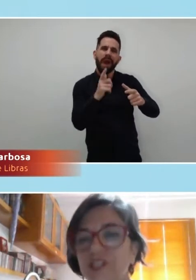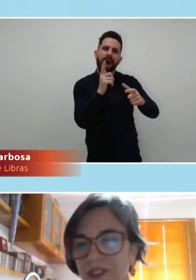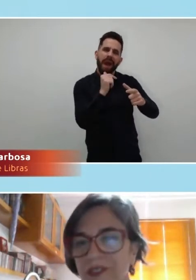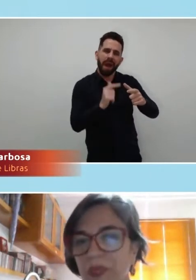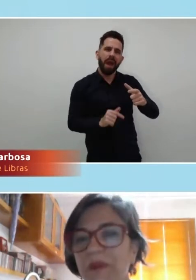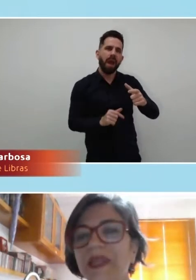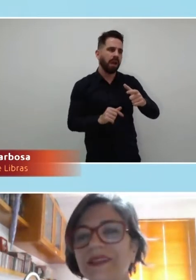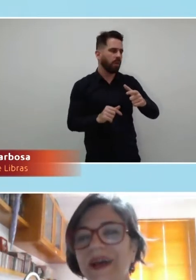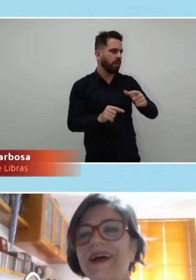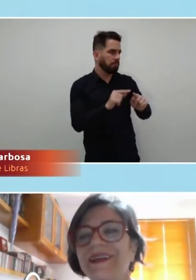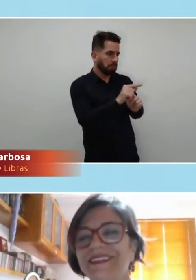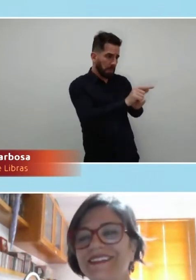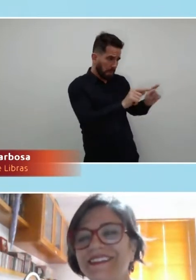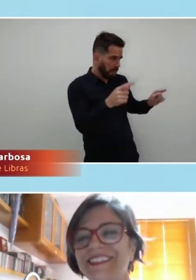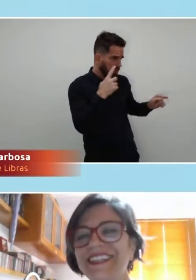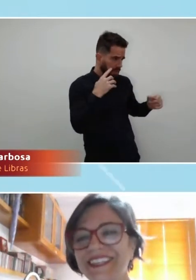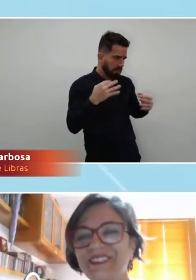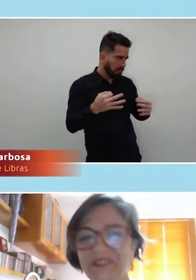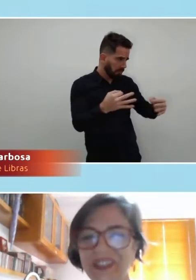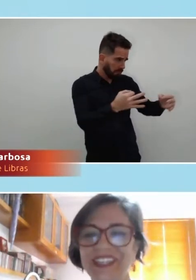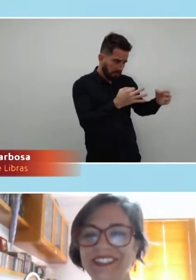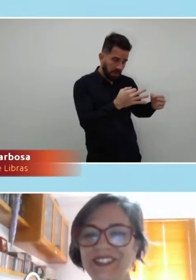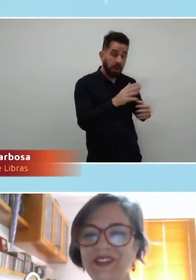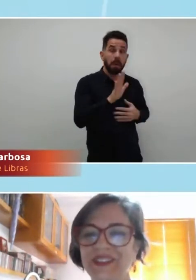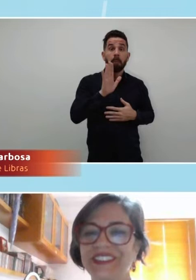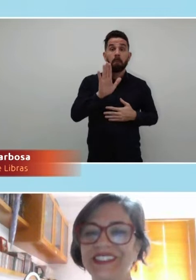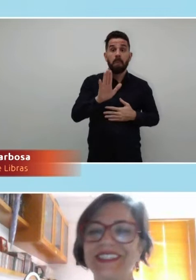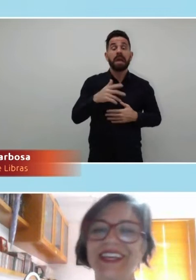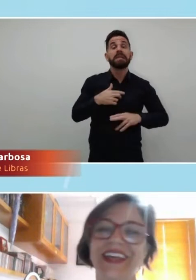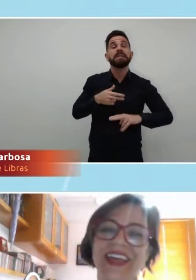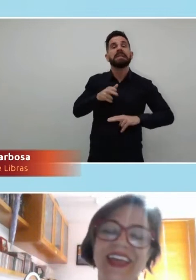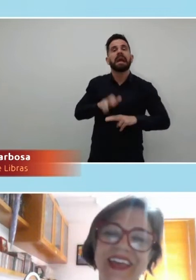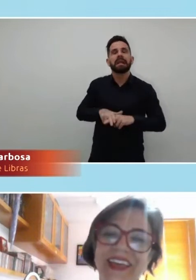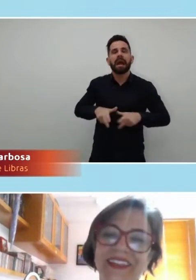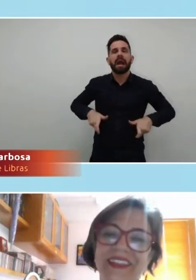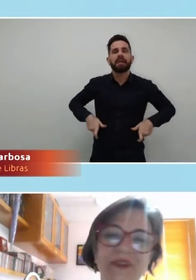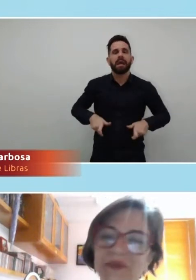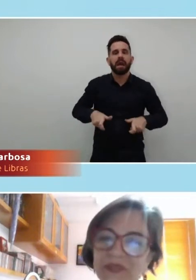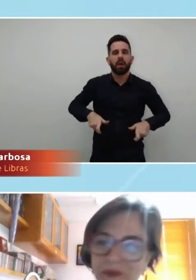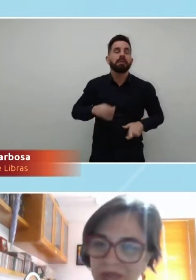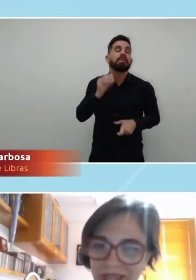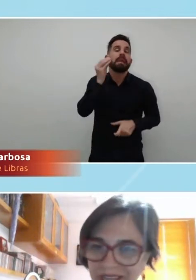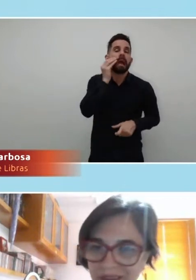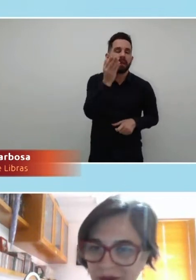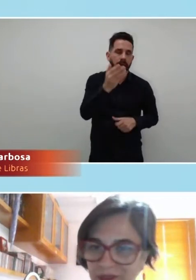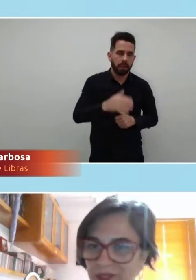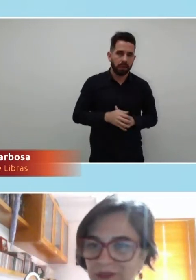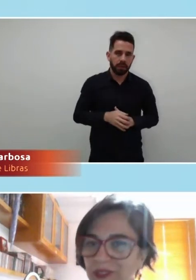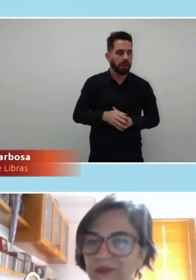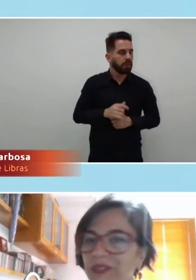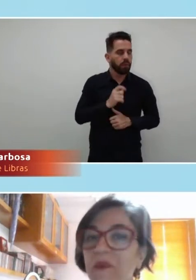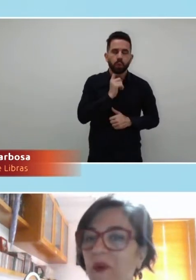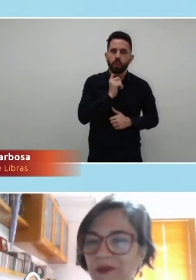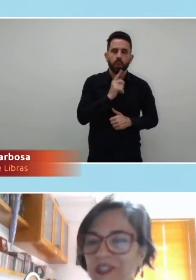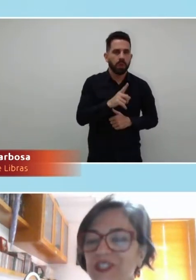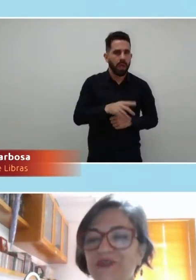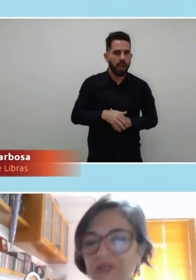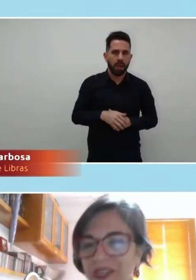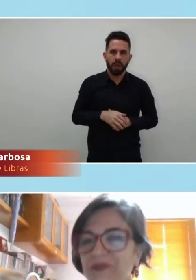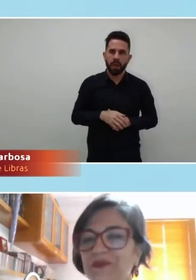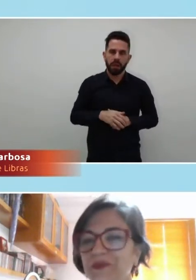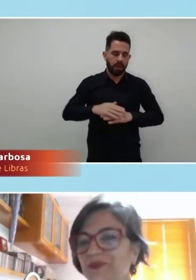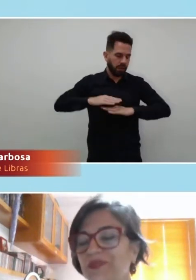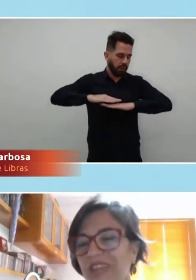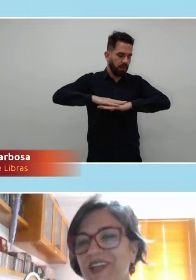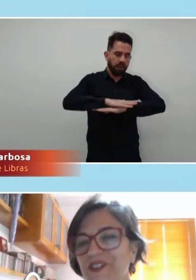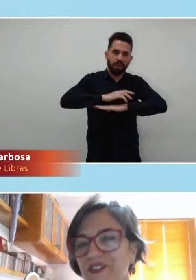Tente experimentar sentado numa cadeira de rodas. Não é legal, não tá bom. A gente fez